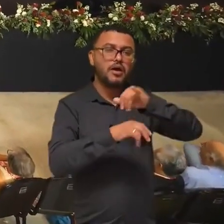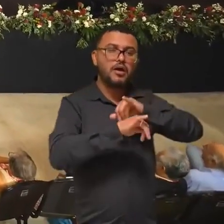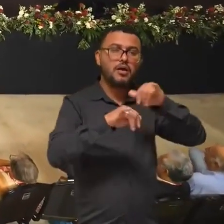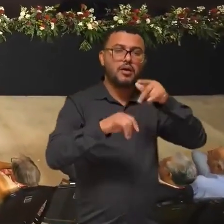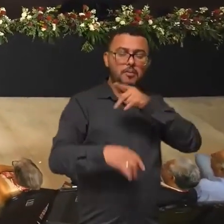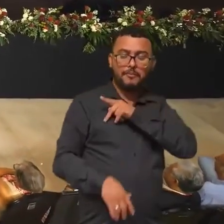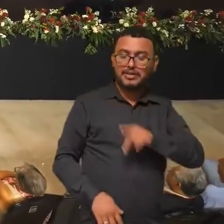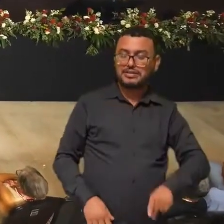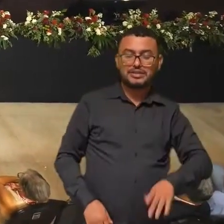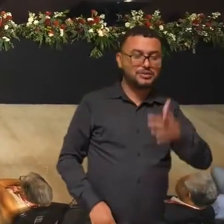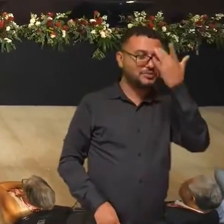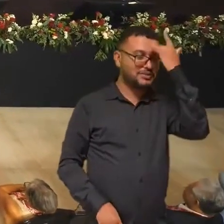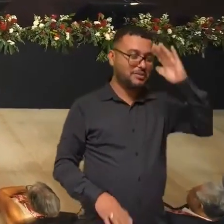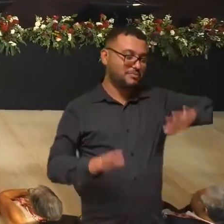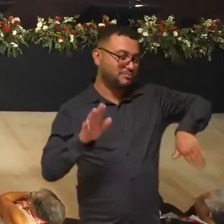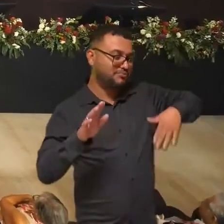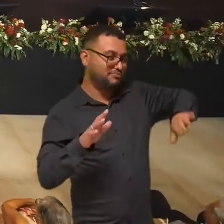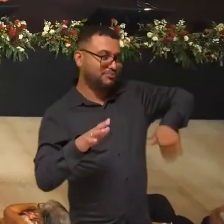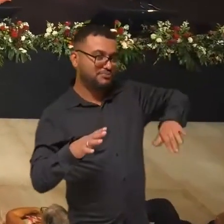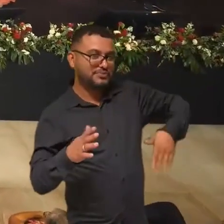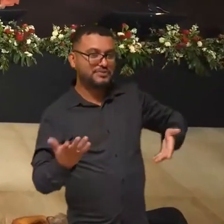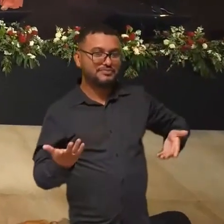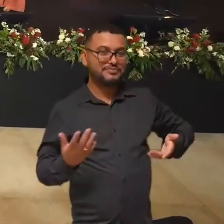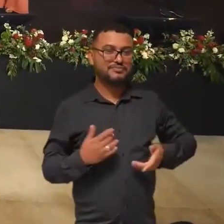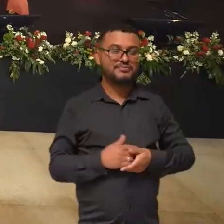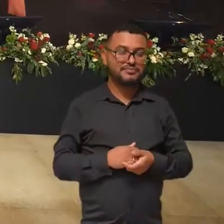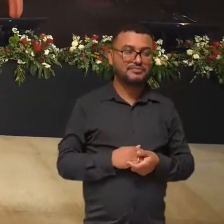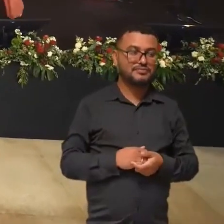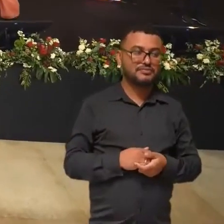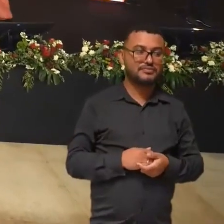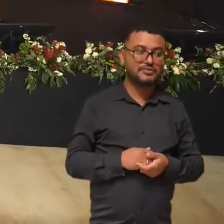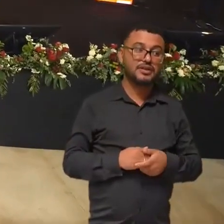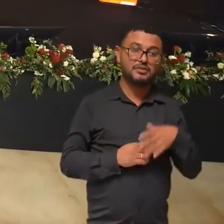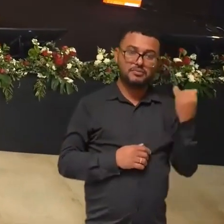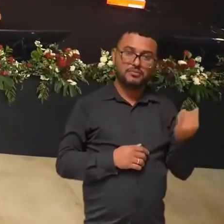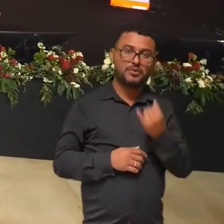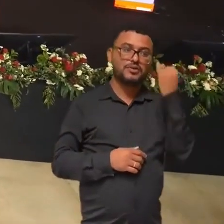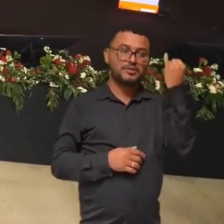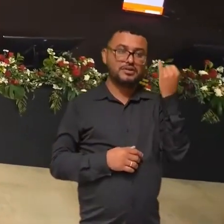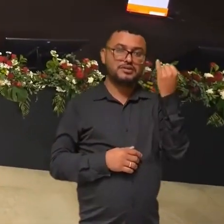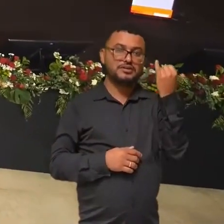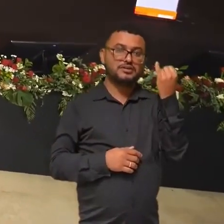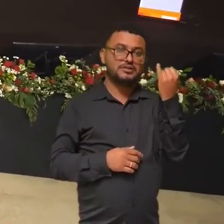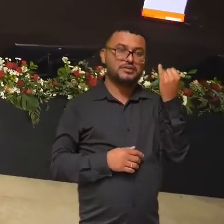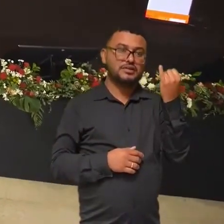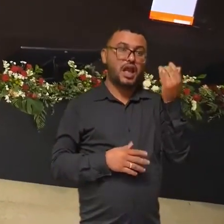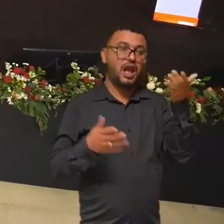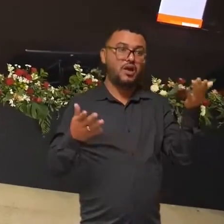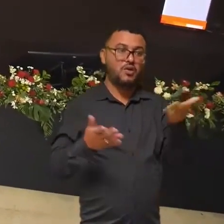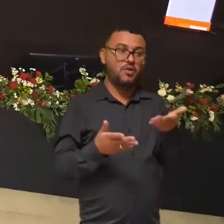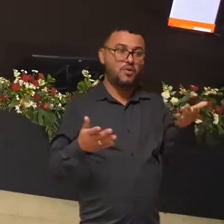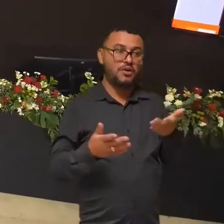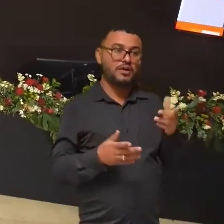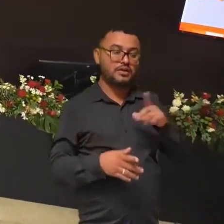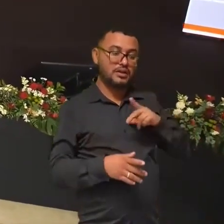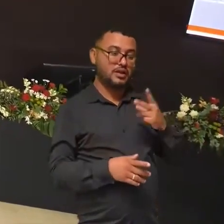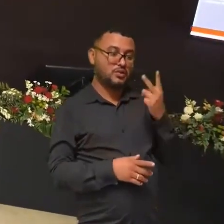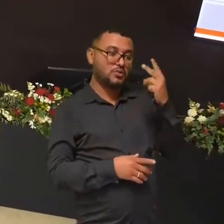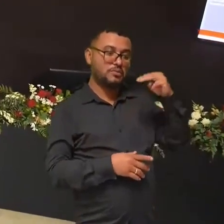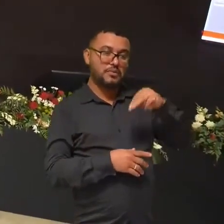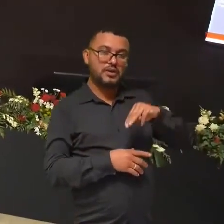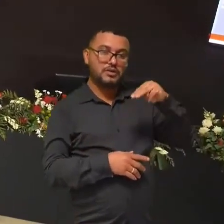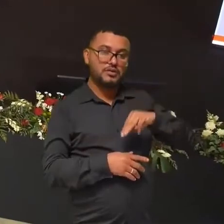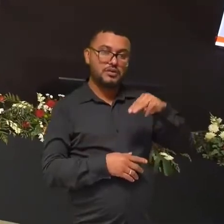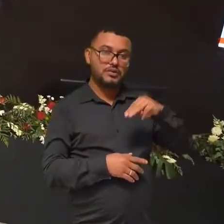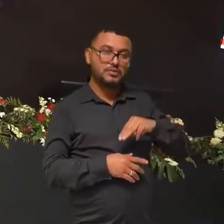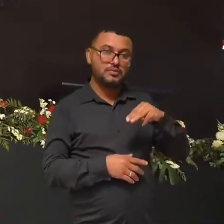é fundamental a gente saber disso. E quero, aqui, tenho só 2 minutinhos, eu quero trazer outro